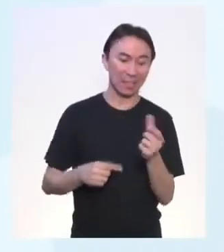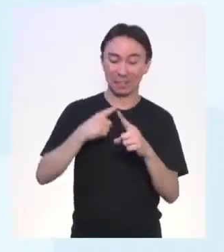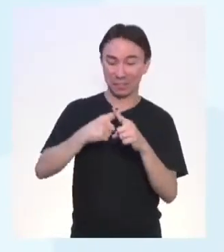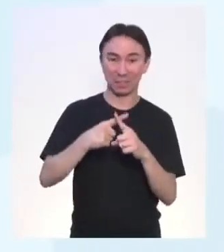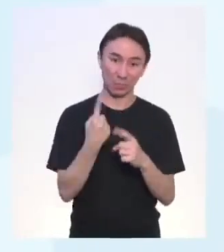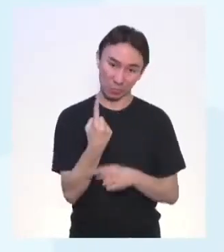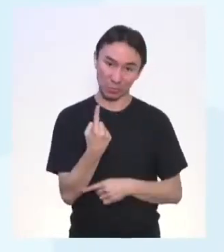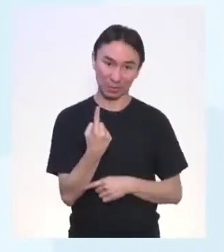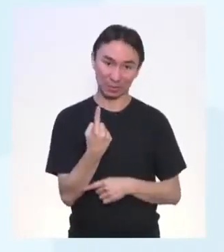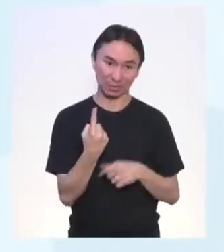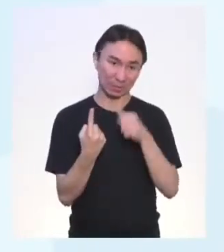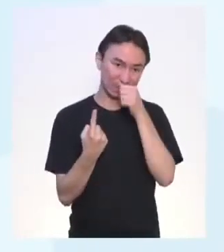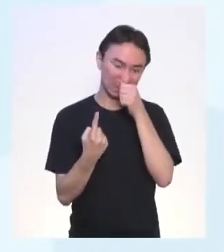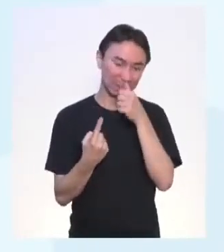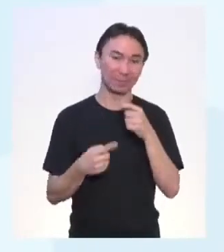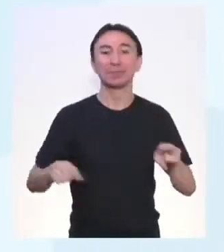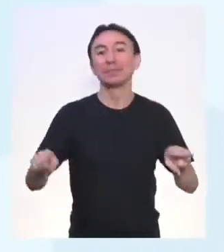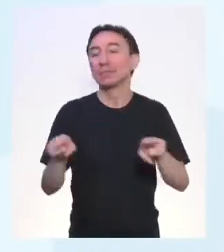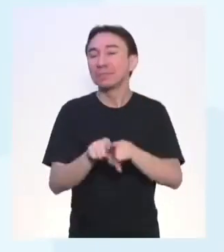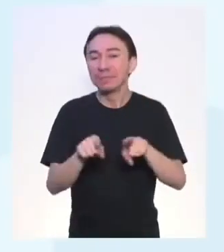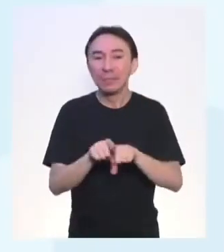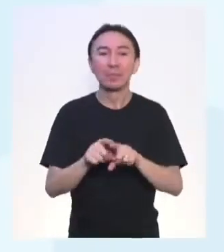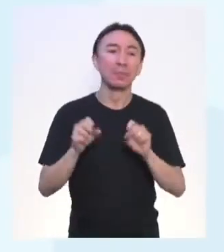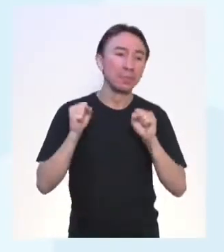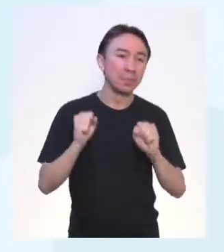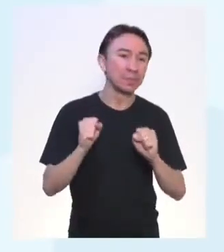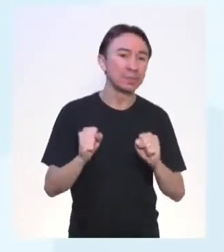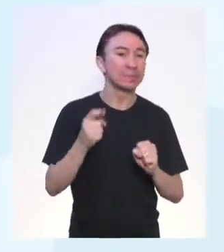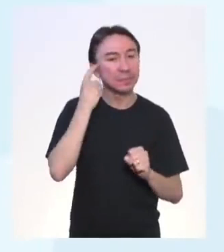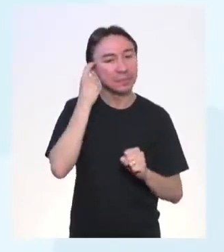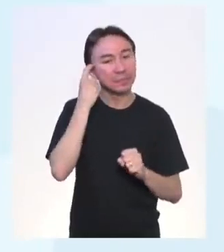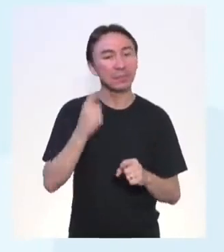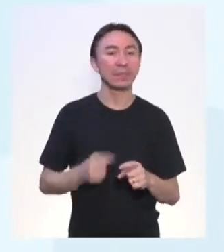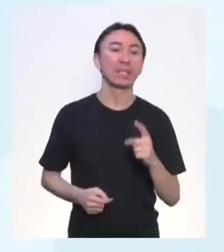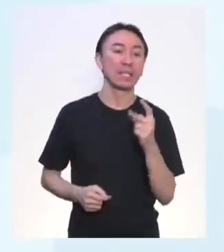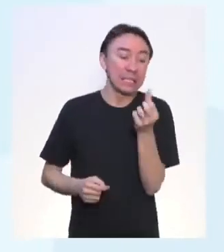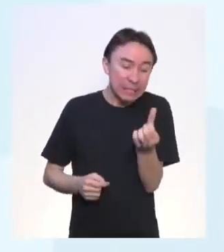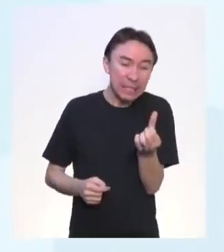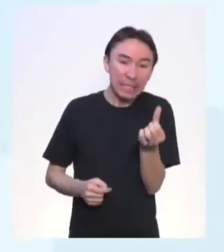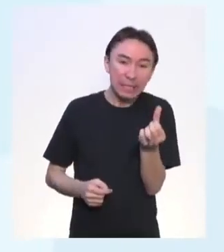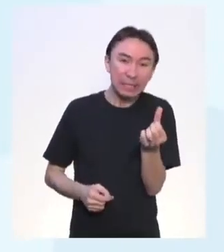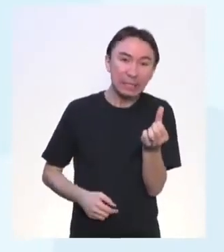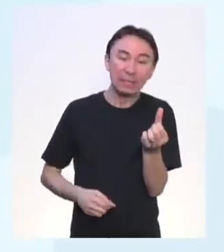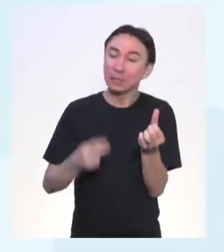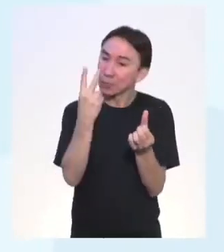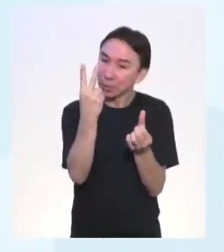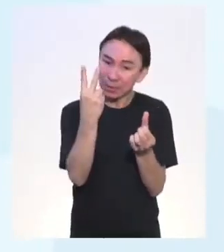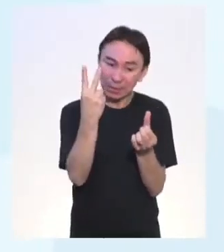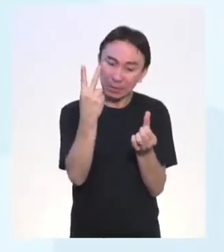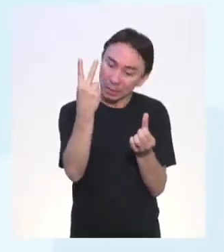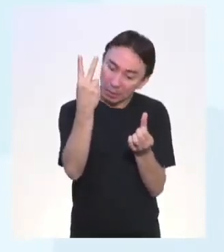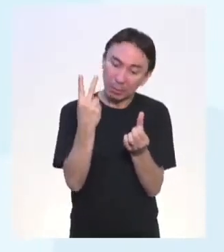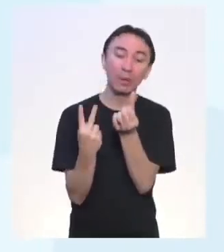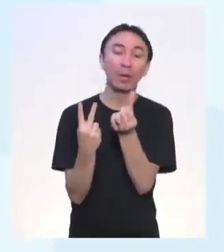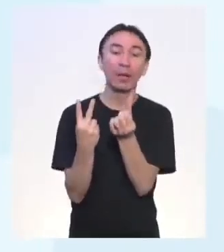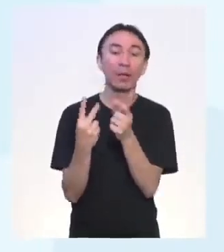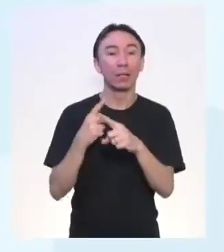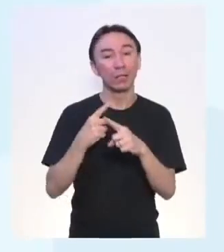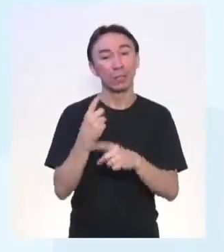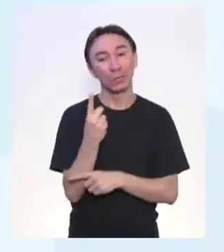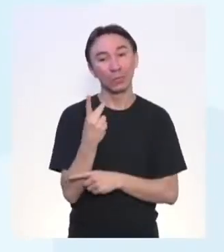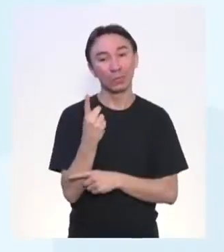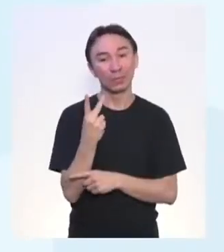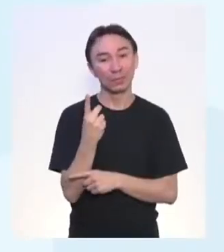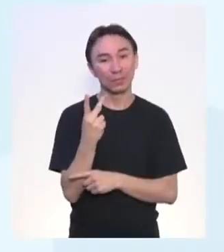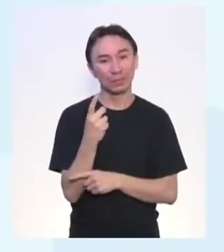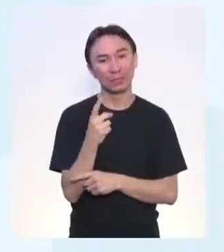6 por 1. Eu posso fazer o mesmo, ó, quando eu cruzar a linha do 6 com a coluna do 2. 6 vezes 2, 12, né?